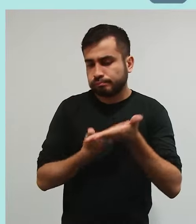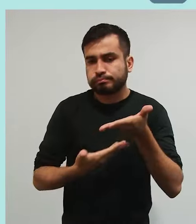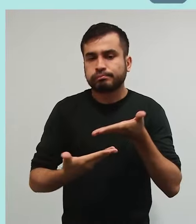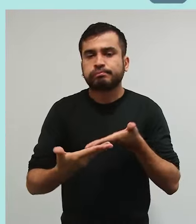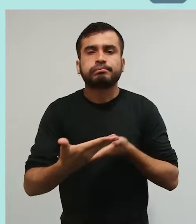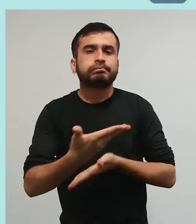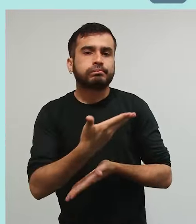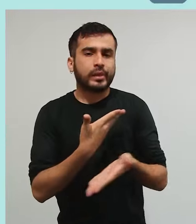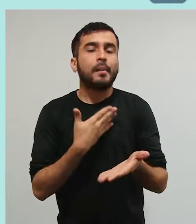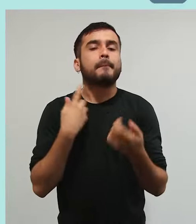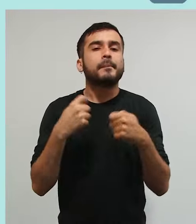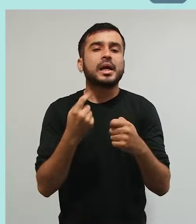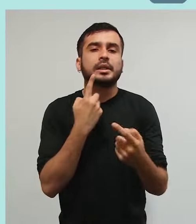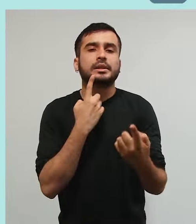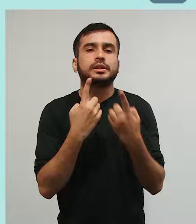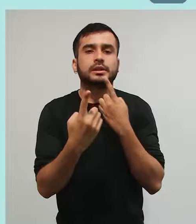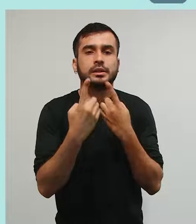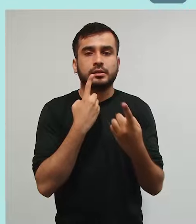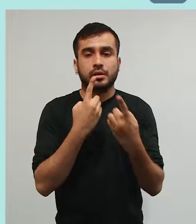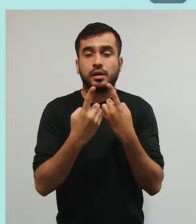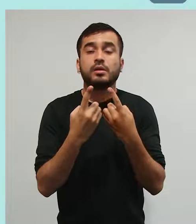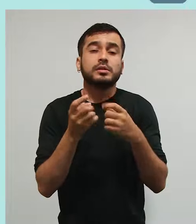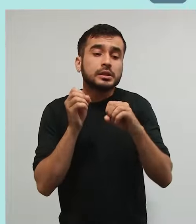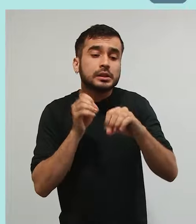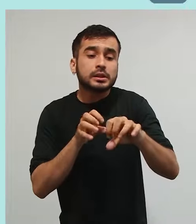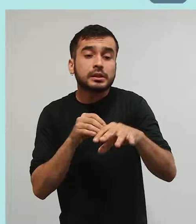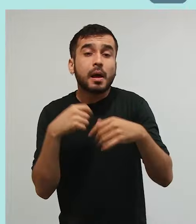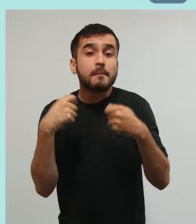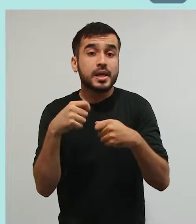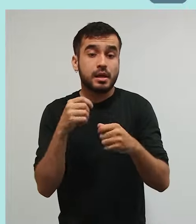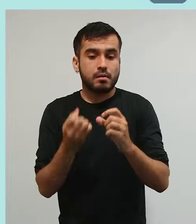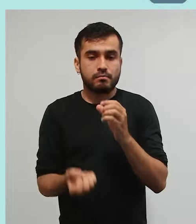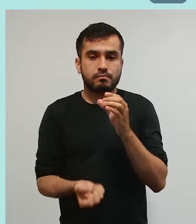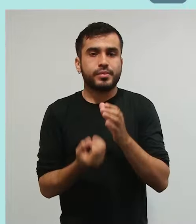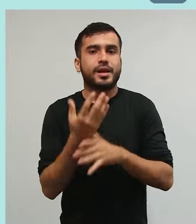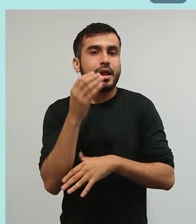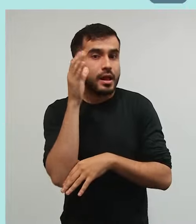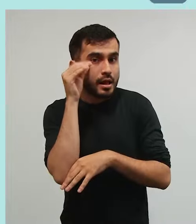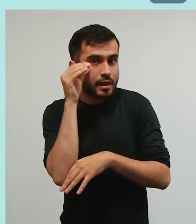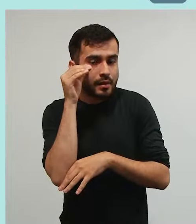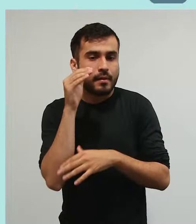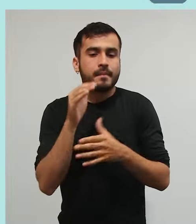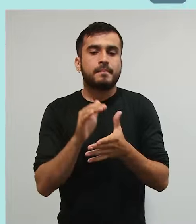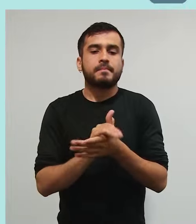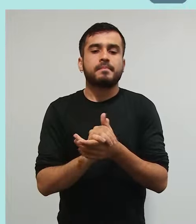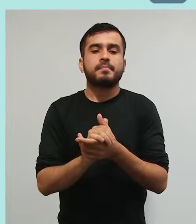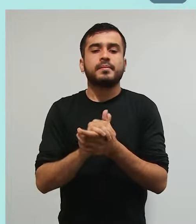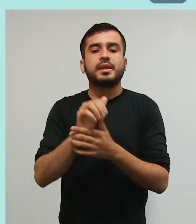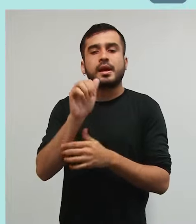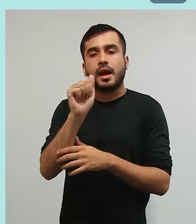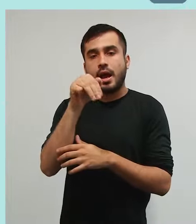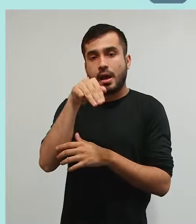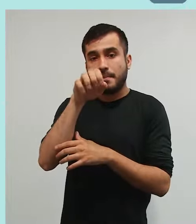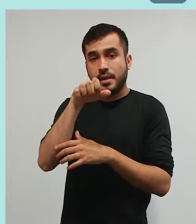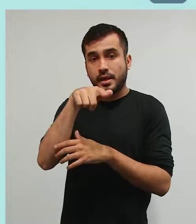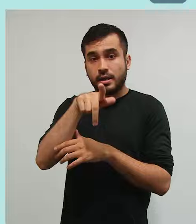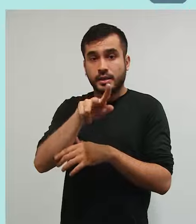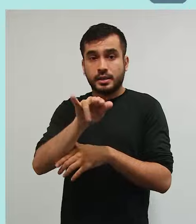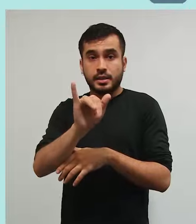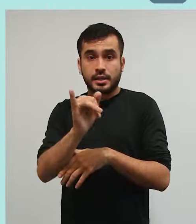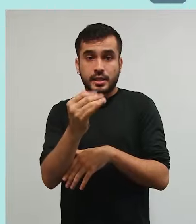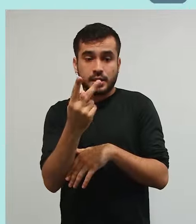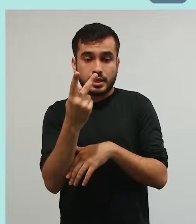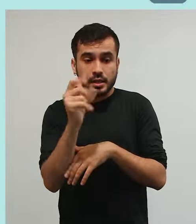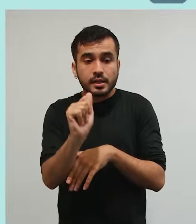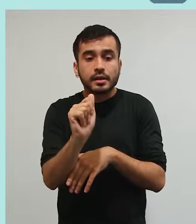ouvir, ensinar exige disposição para o diálogo, ensinar exige curiosidade. A Menguinha, né?